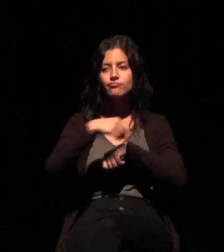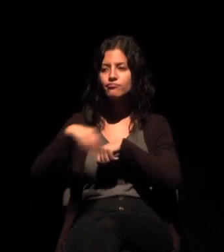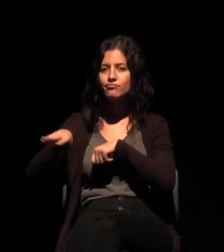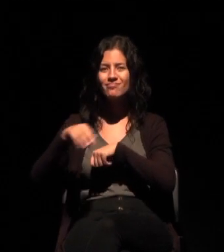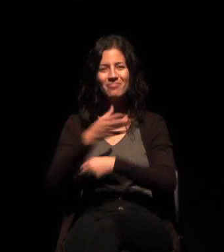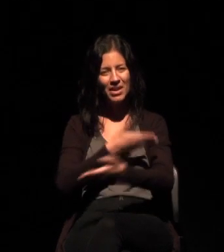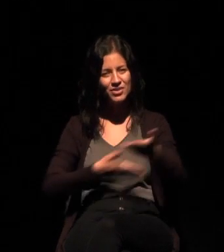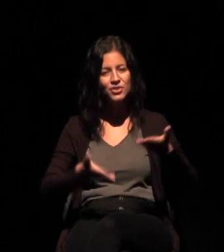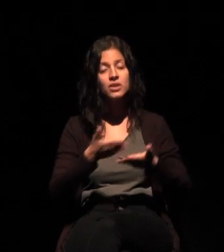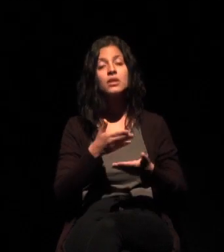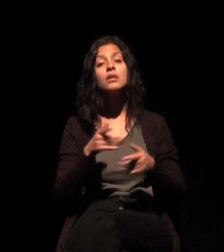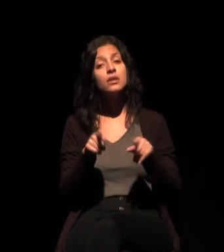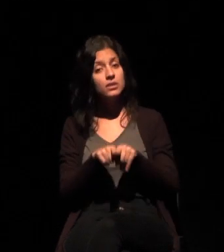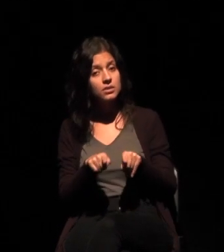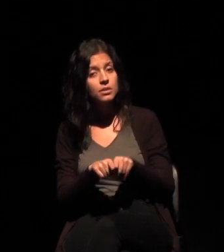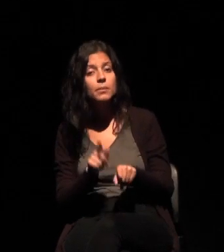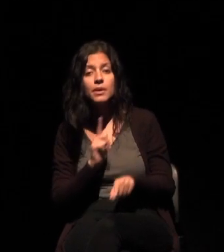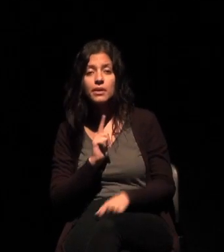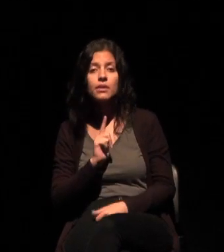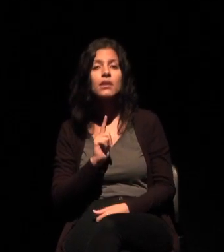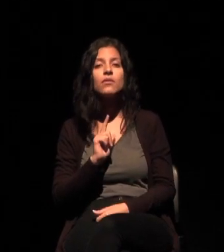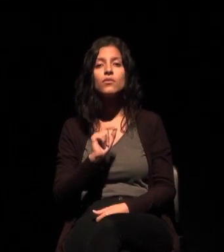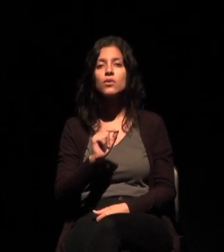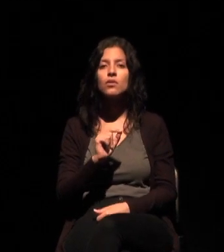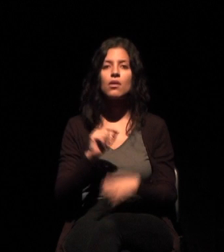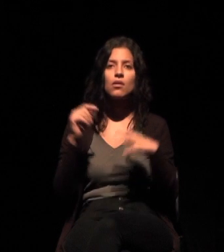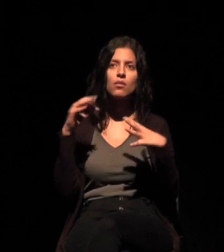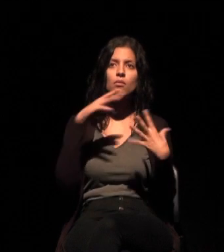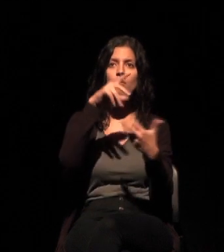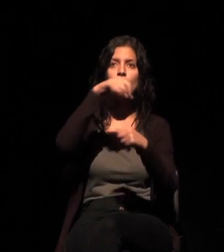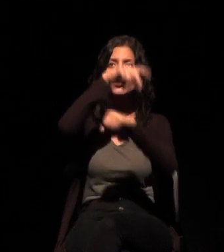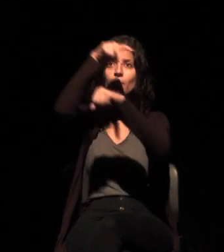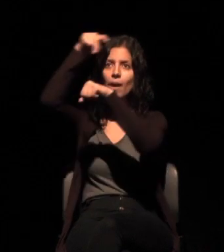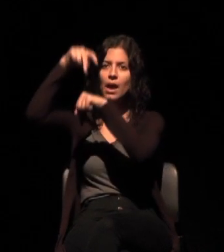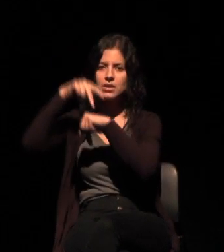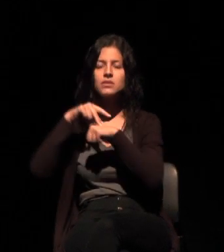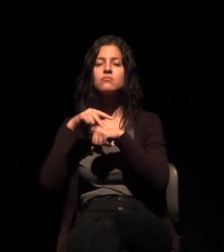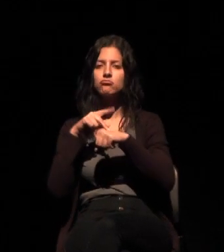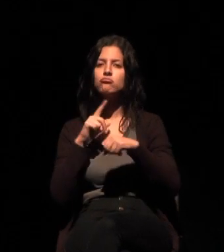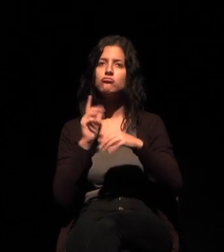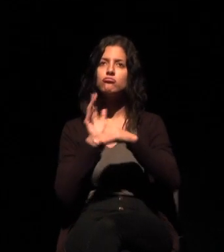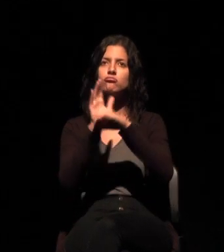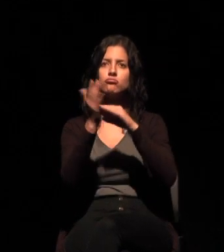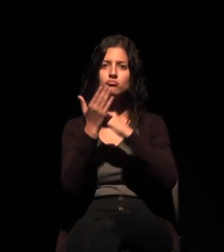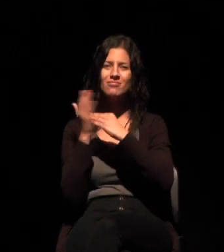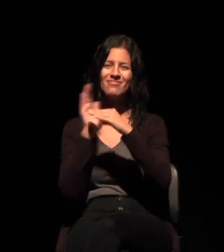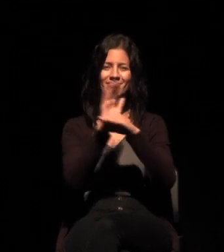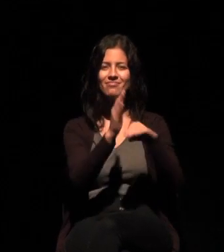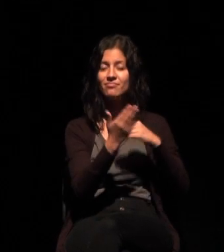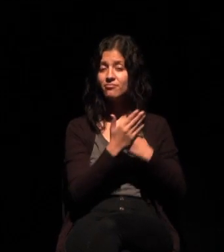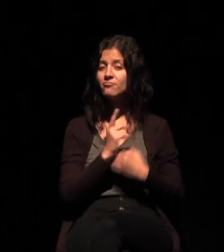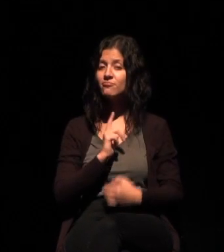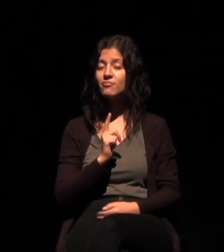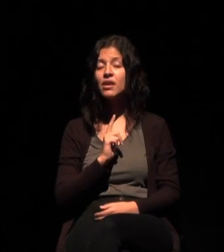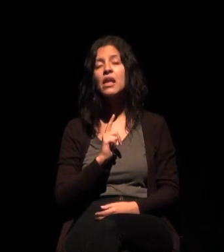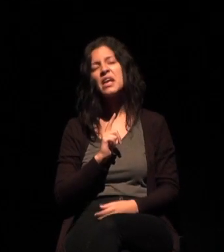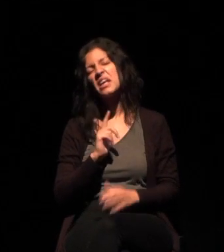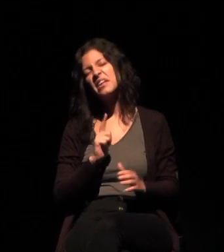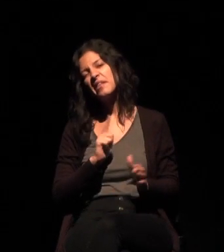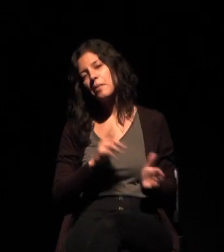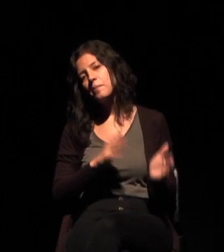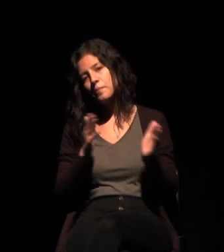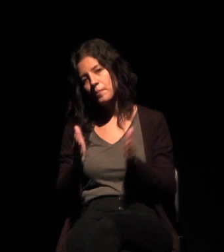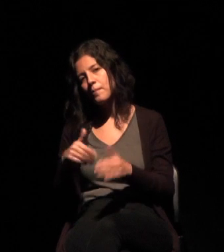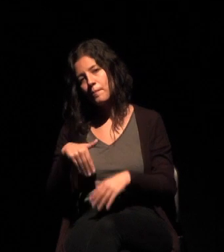atuamos o nível de várias corporações globais e depois também temos uma componente um caminho mais técnica mais